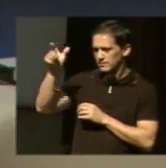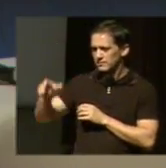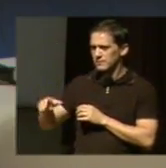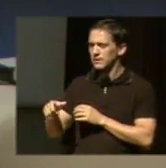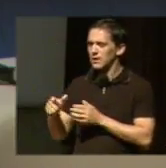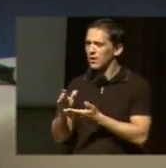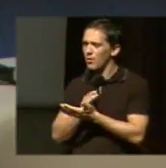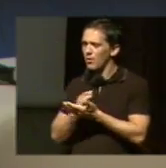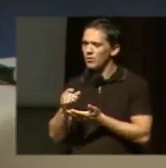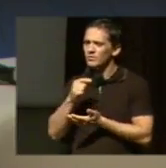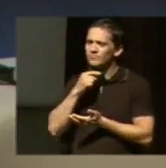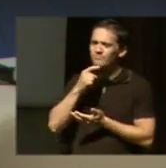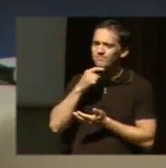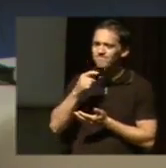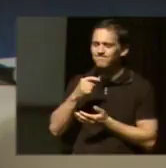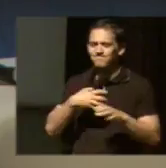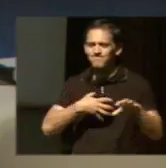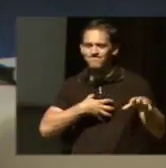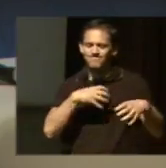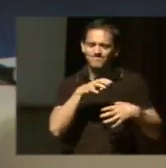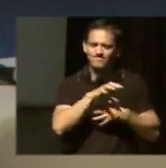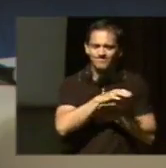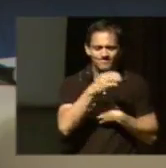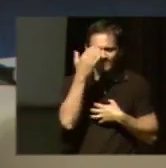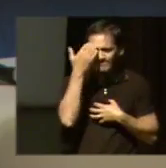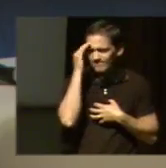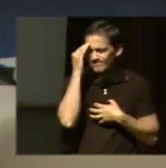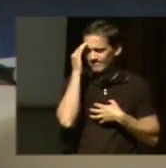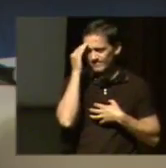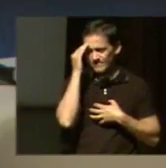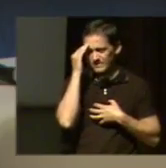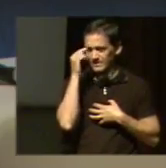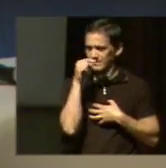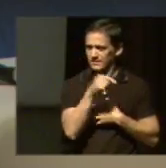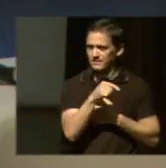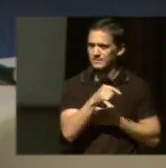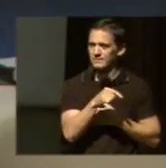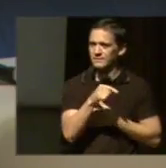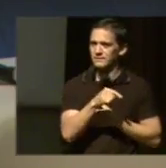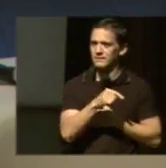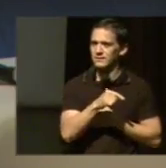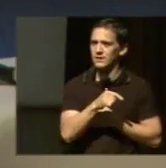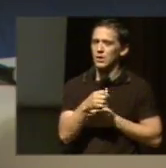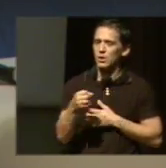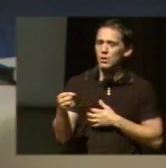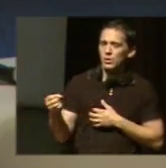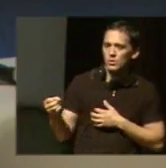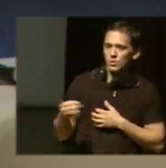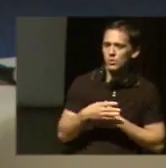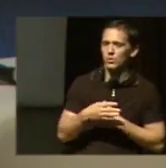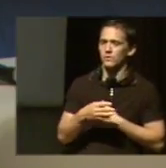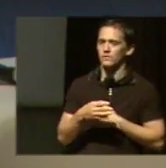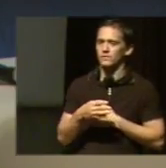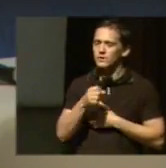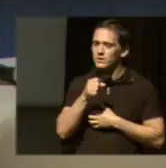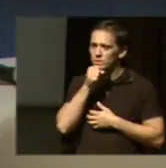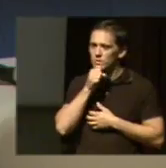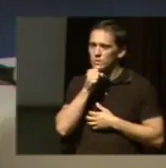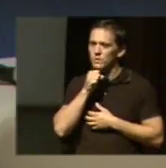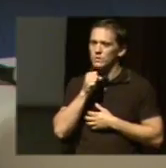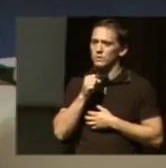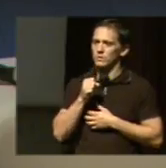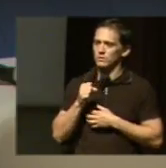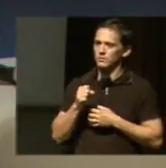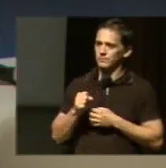conseguem entender ou não conseguem se enquadrar nesta nova imagem da velhice que está sendo promulgada